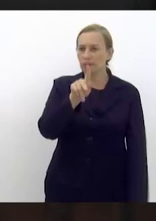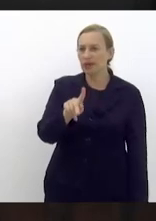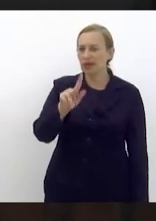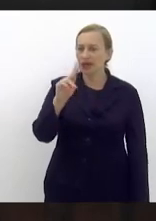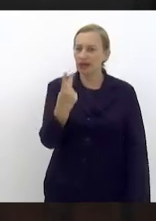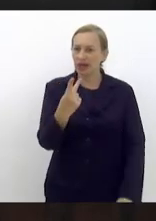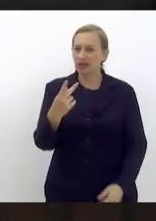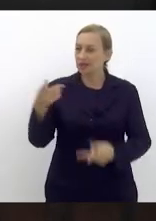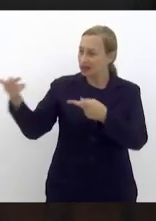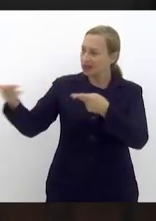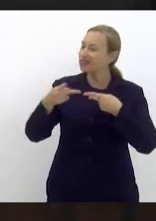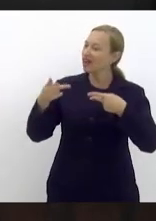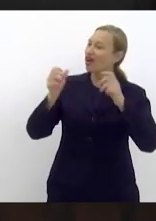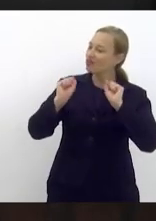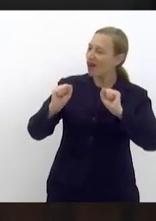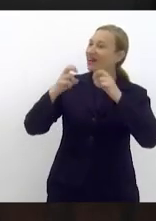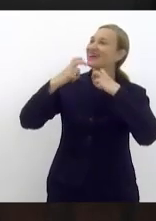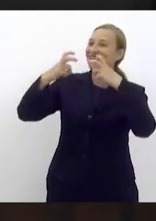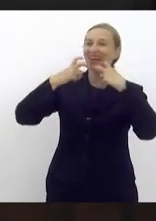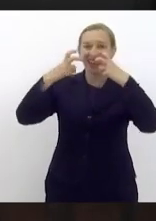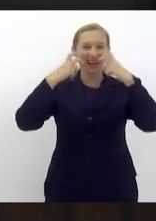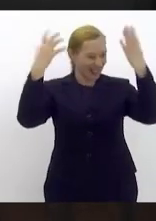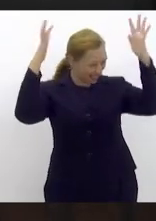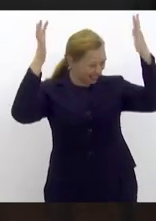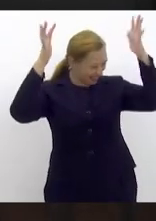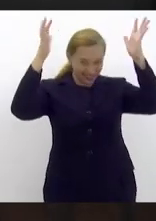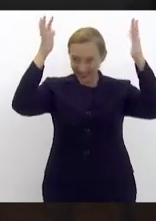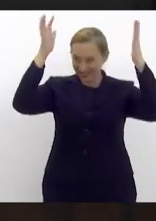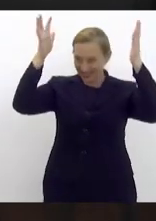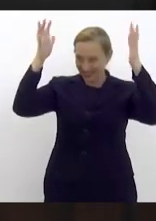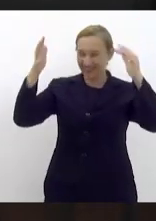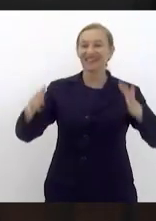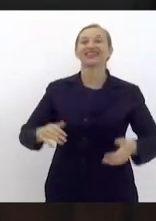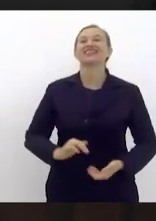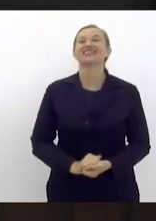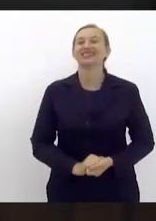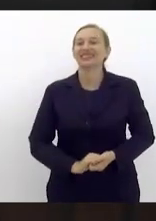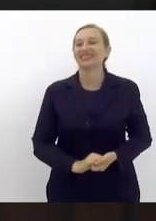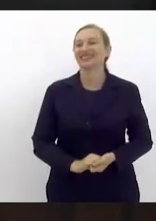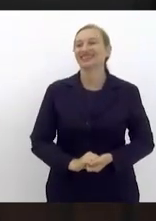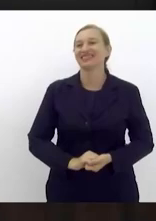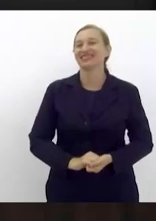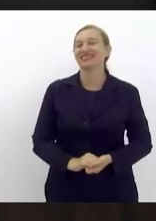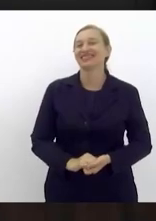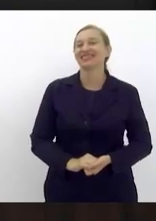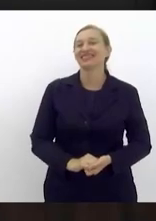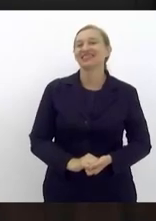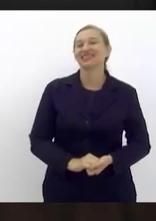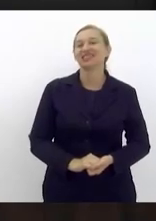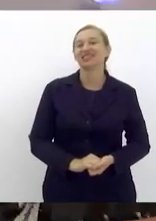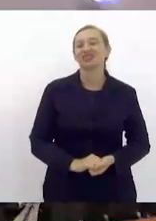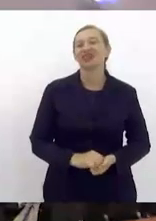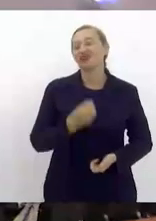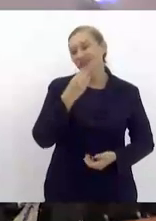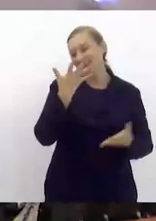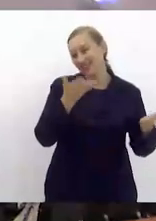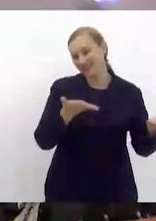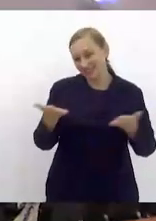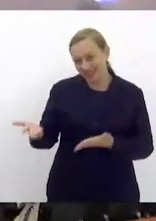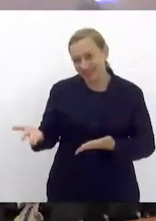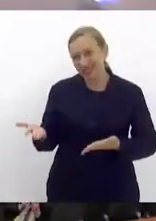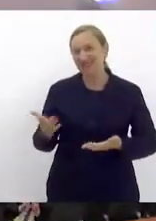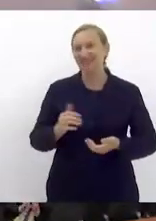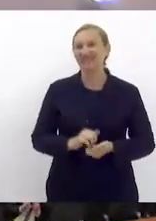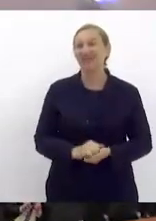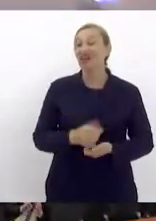visitando. Pode fazer barulho! Sejam muito